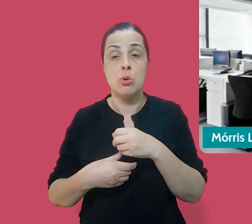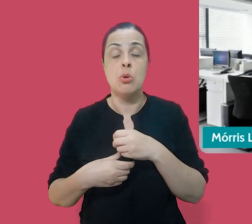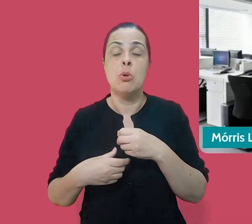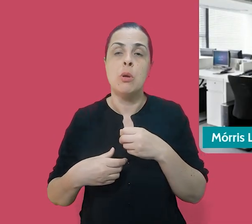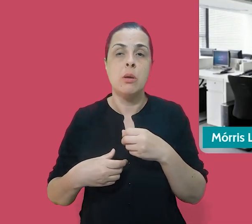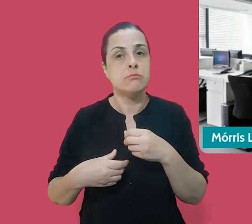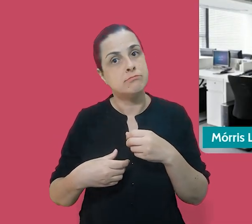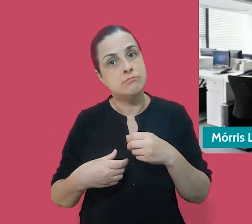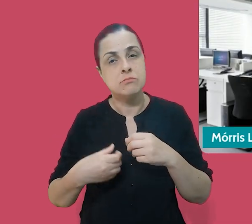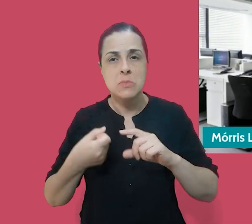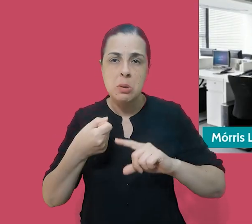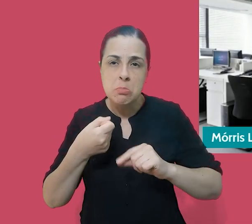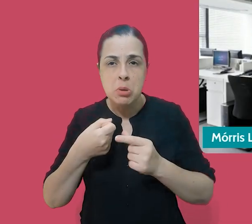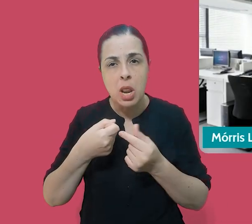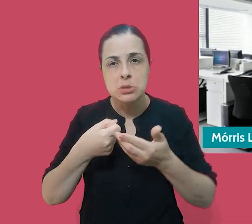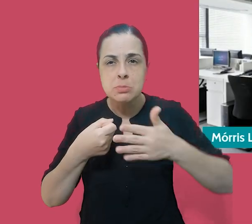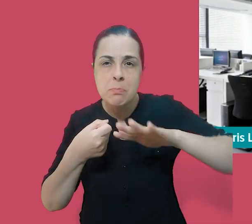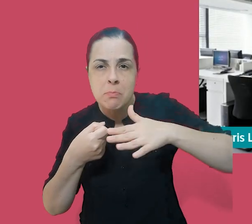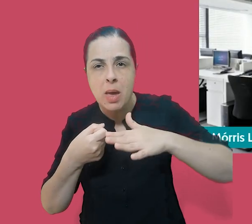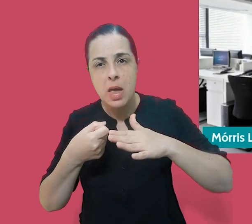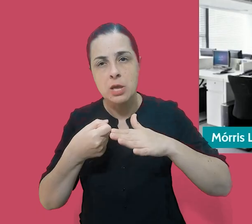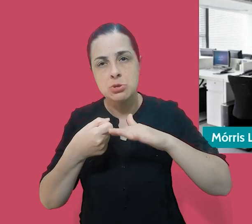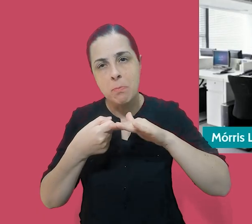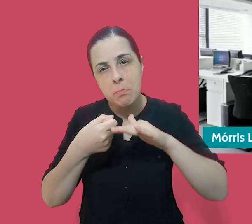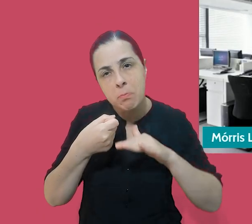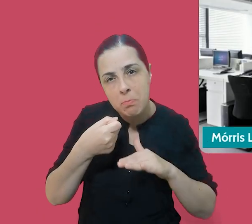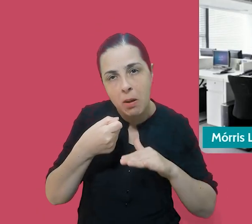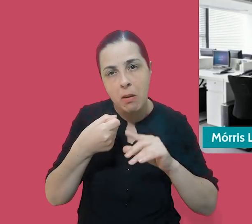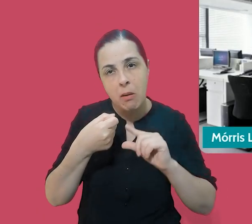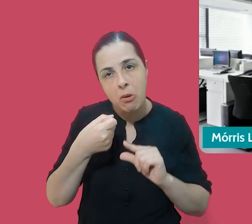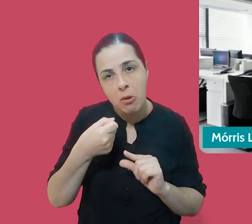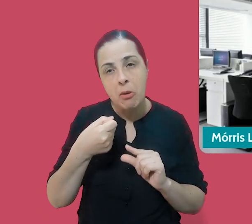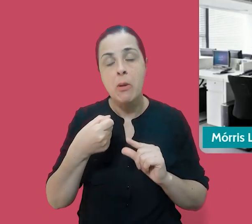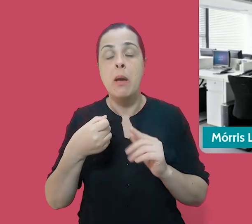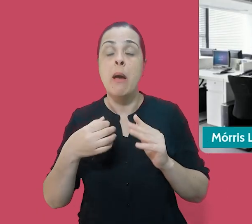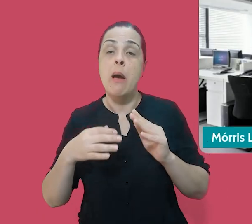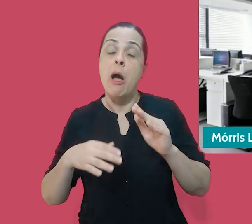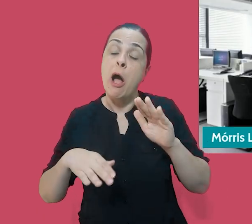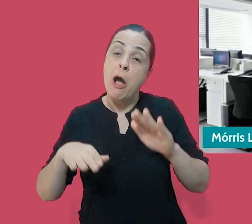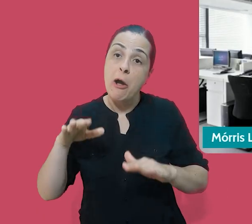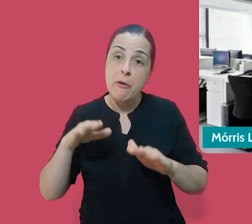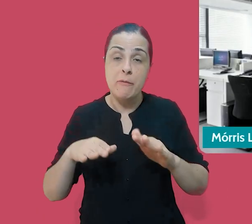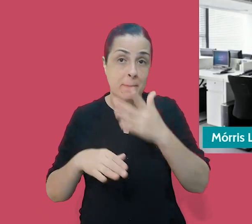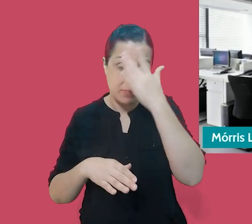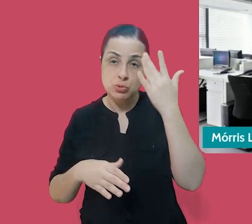média baixa, mas que tem escolaridade, que tem